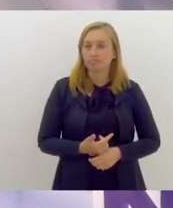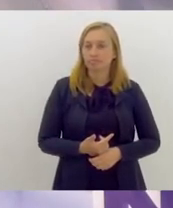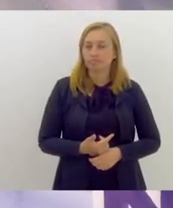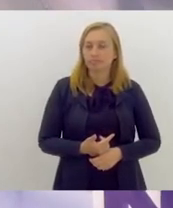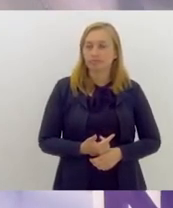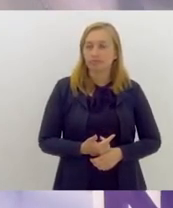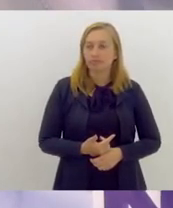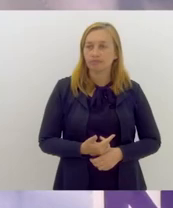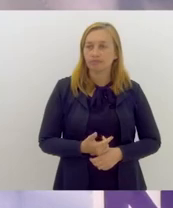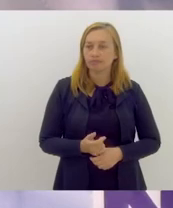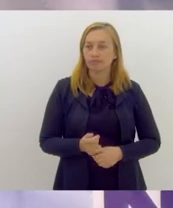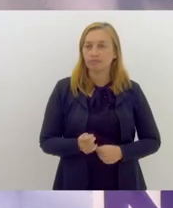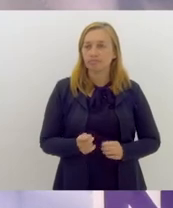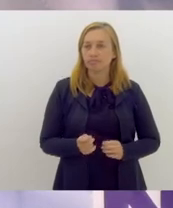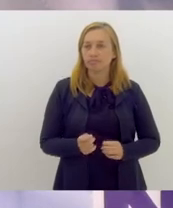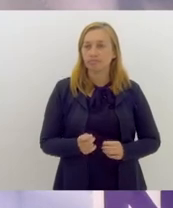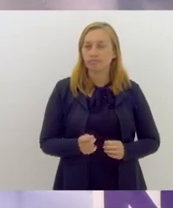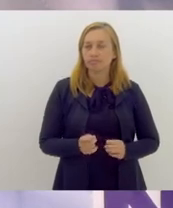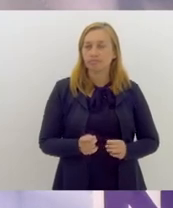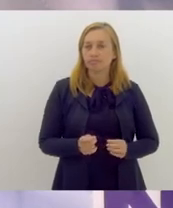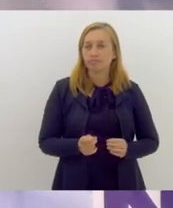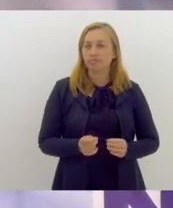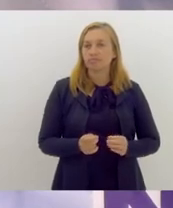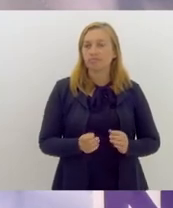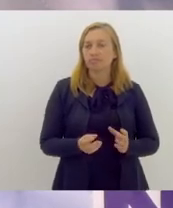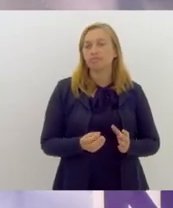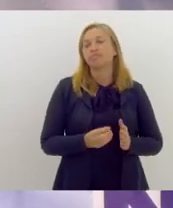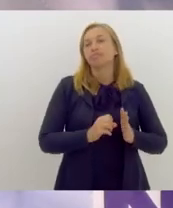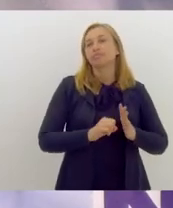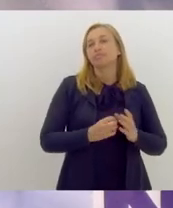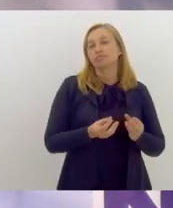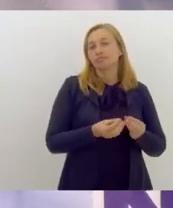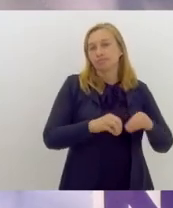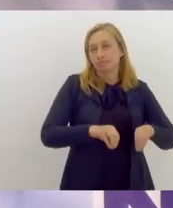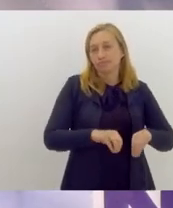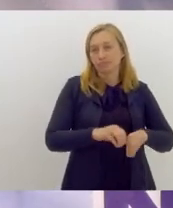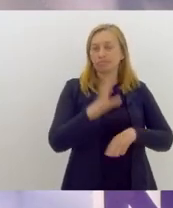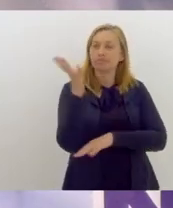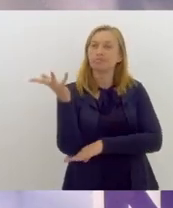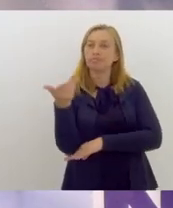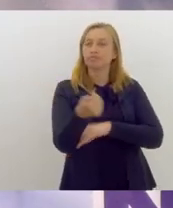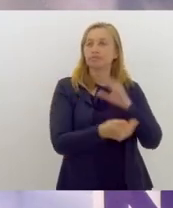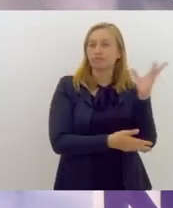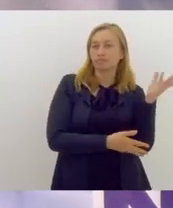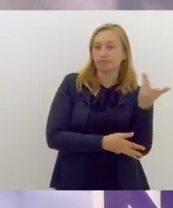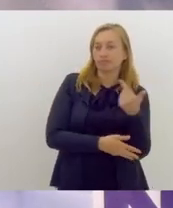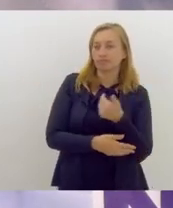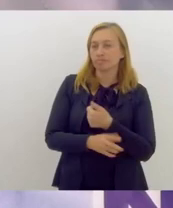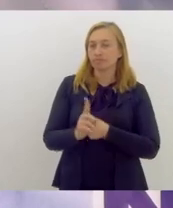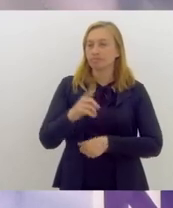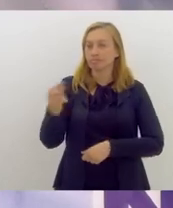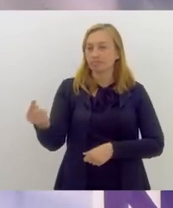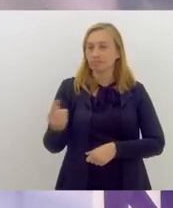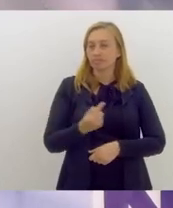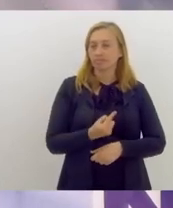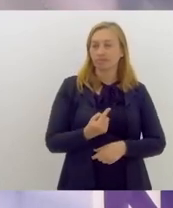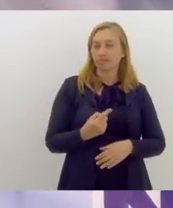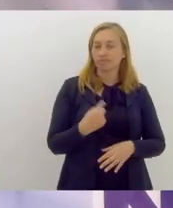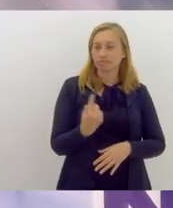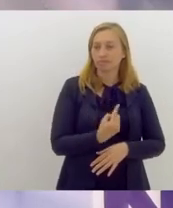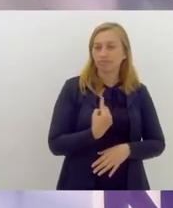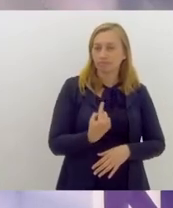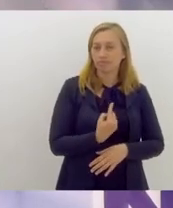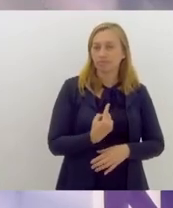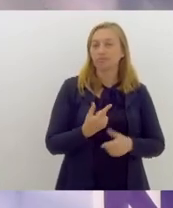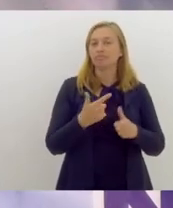as compensações ambientais elas passam pelo órgão Executor de política currículo e Pesqueira não há previsibilidade legal e